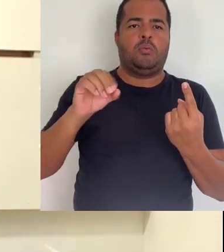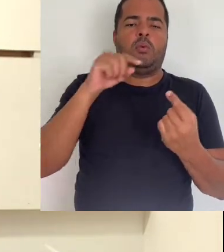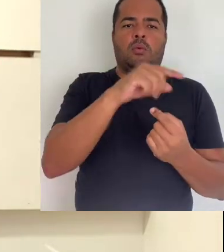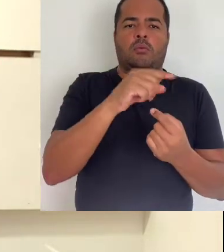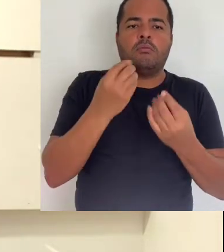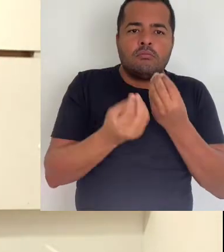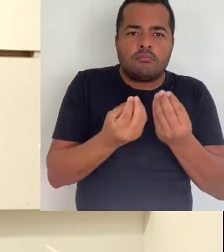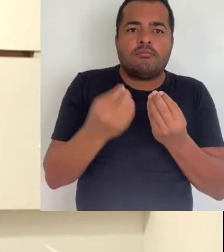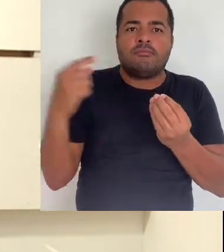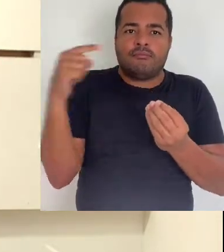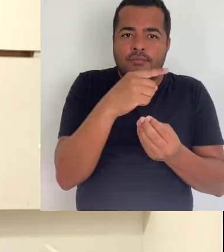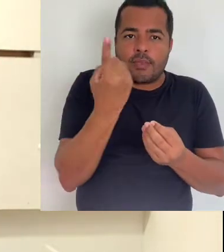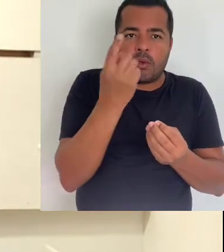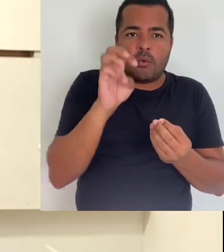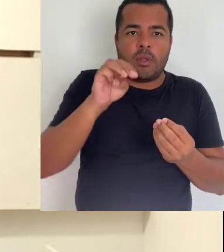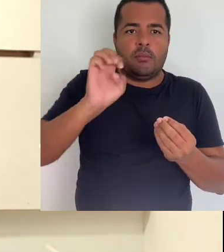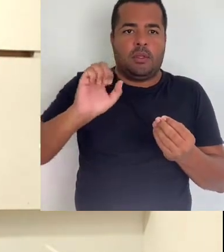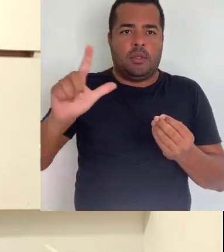adicionando